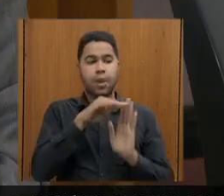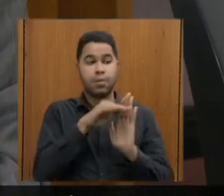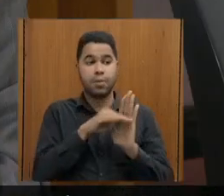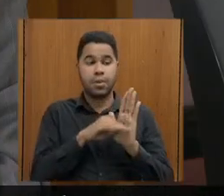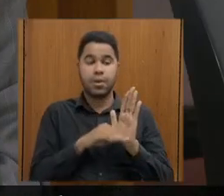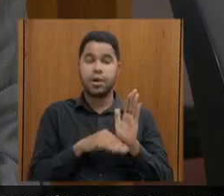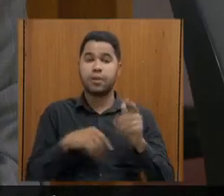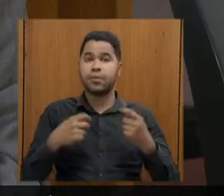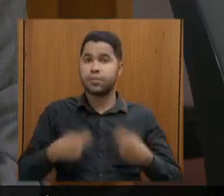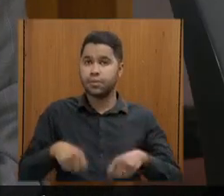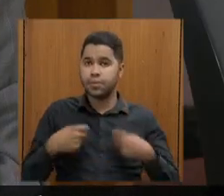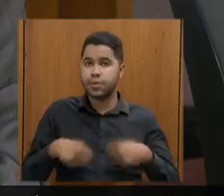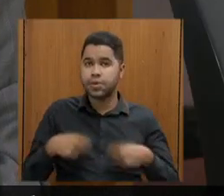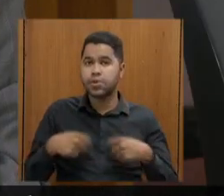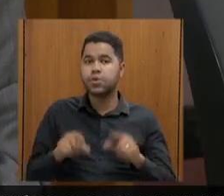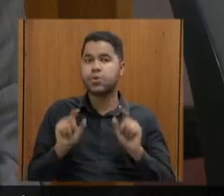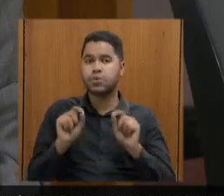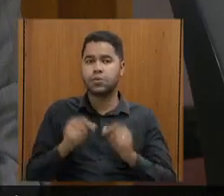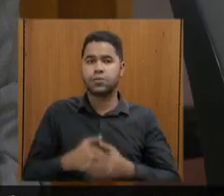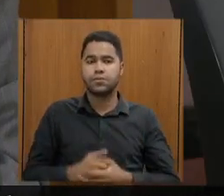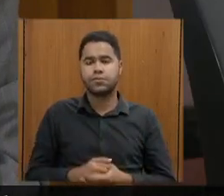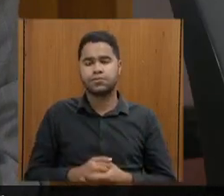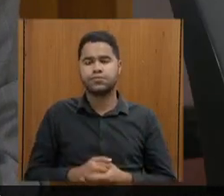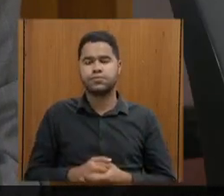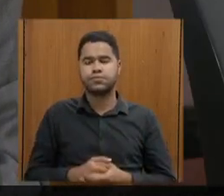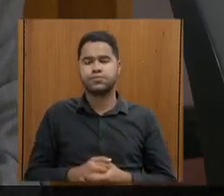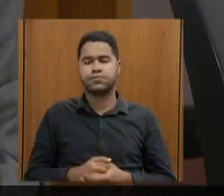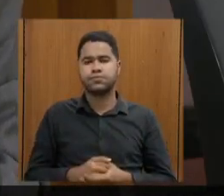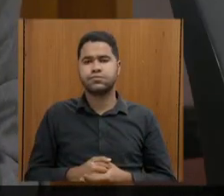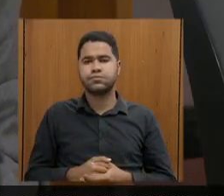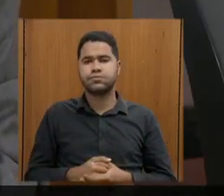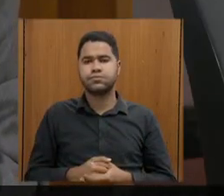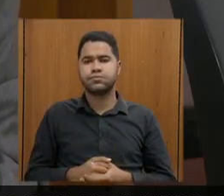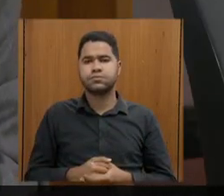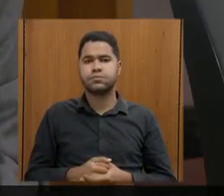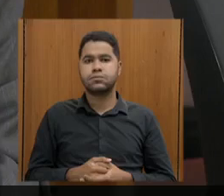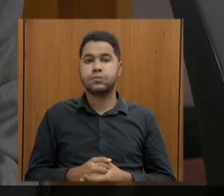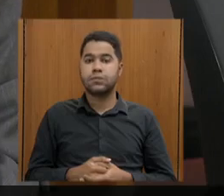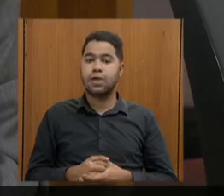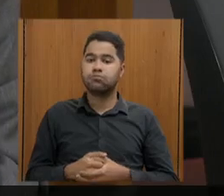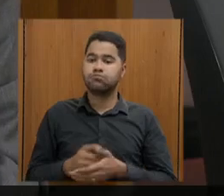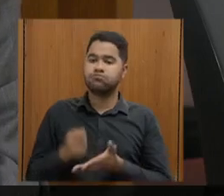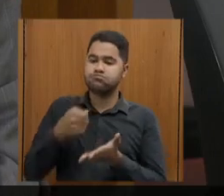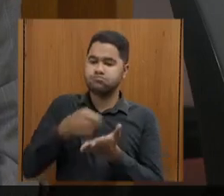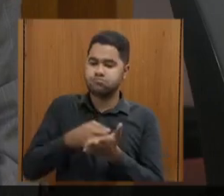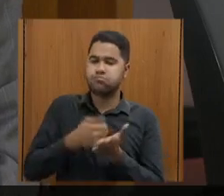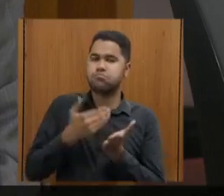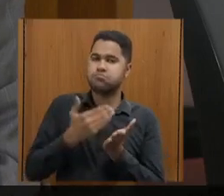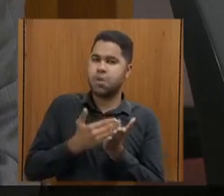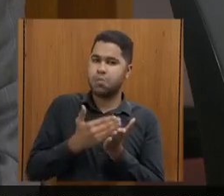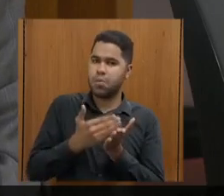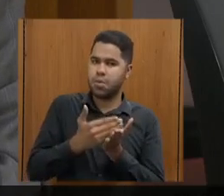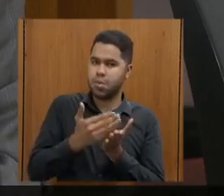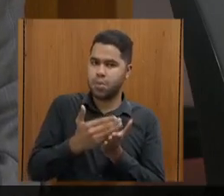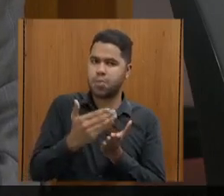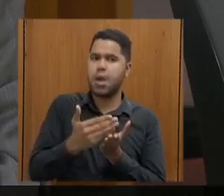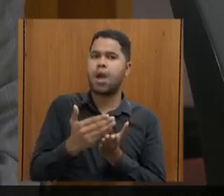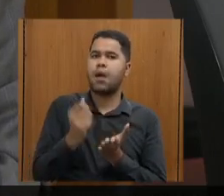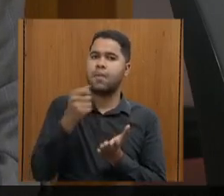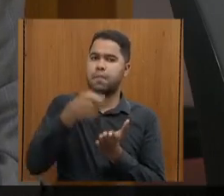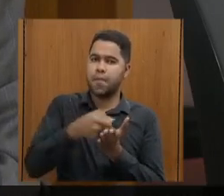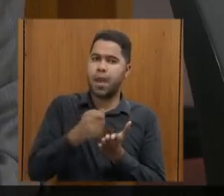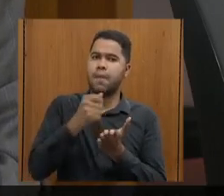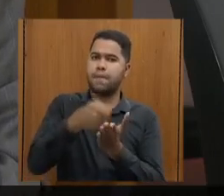é necessário está é a corrente não sei começar em dia né em Dia com